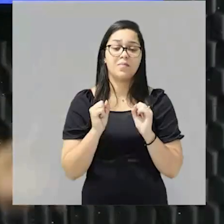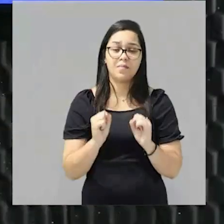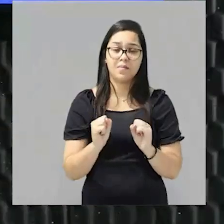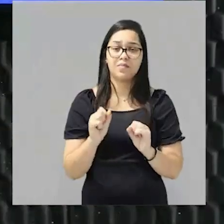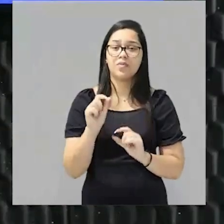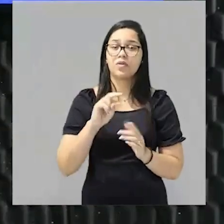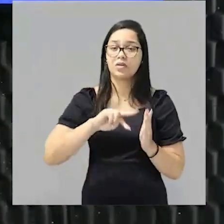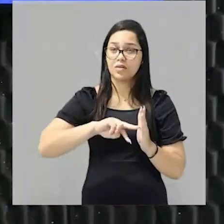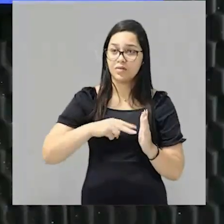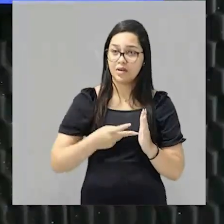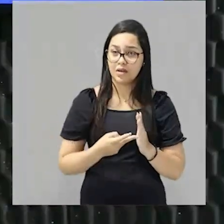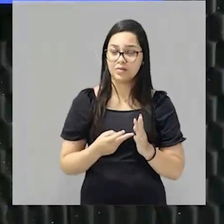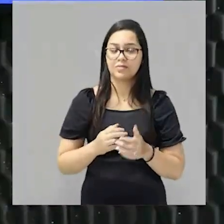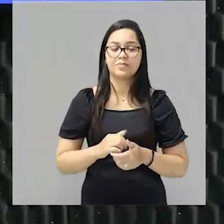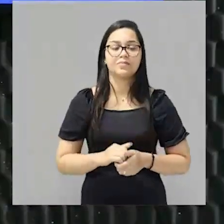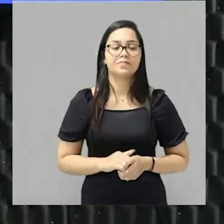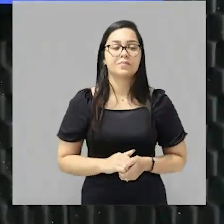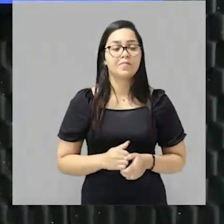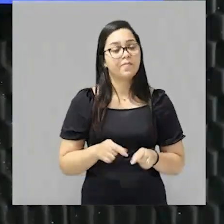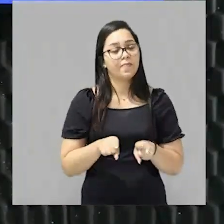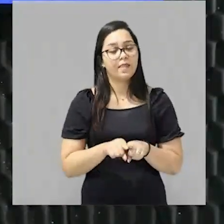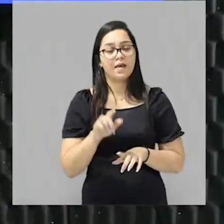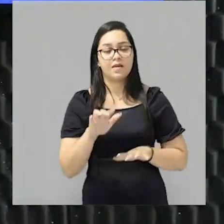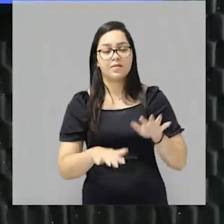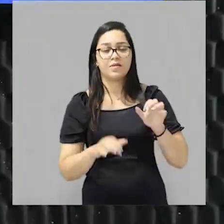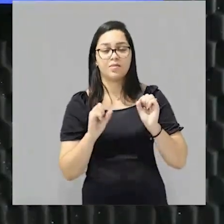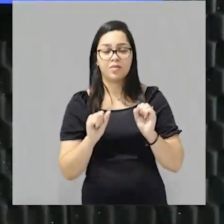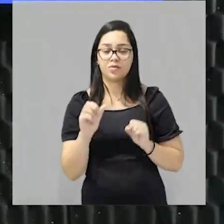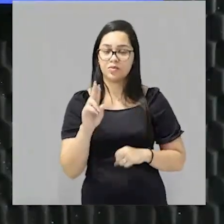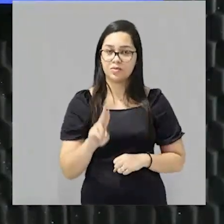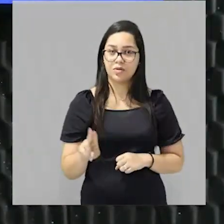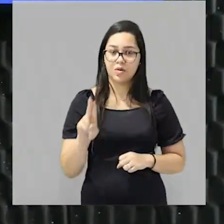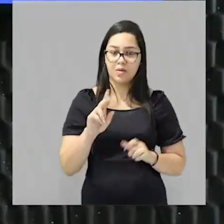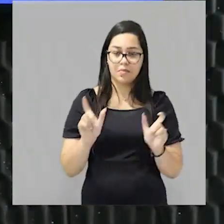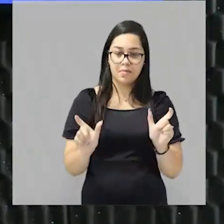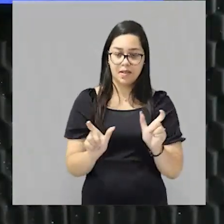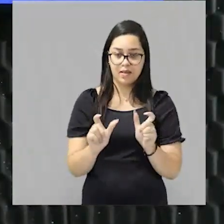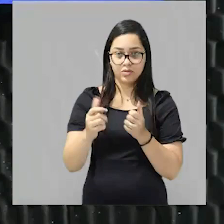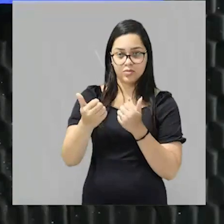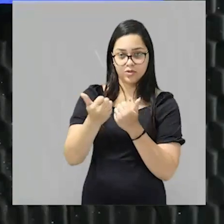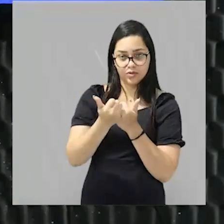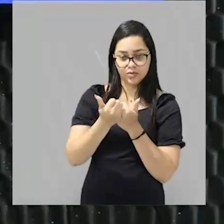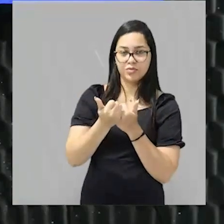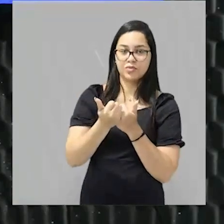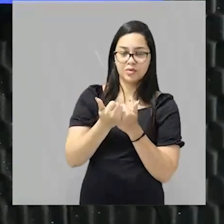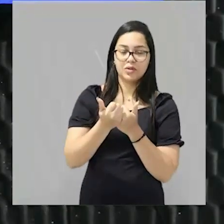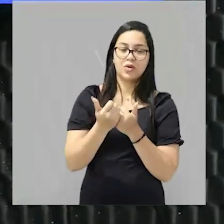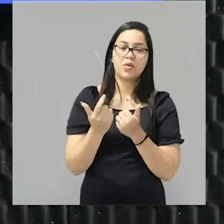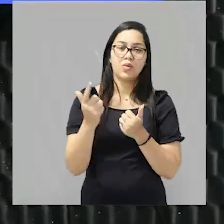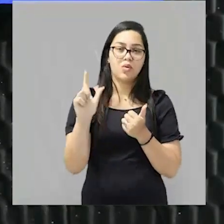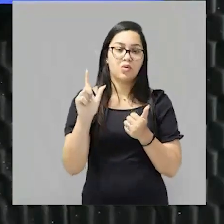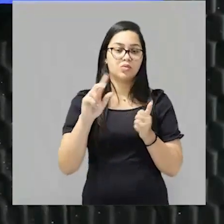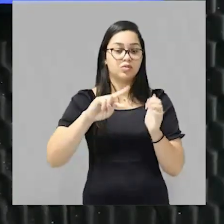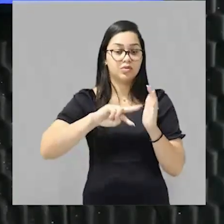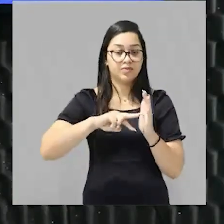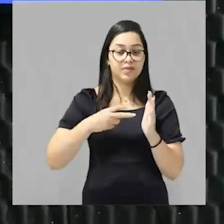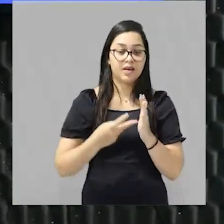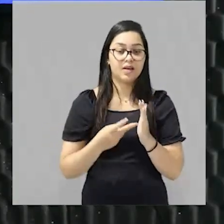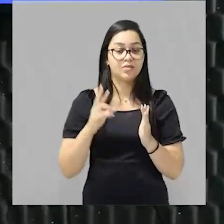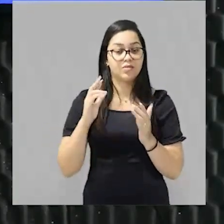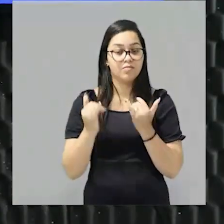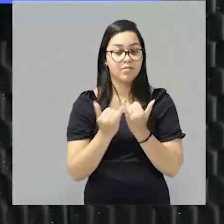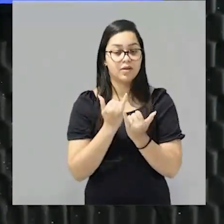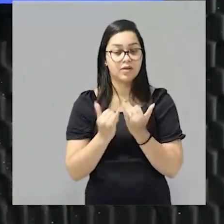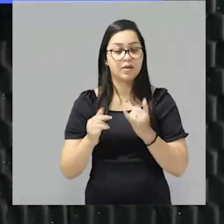preservem o sentido entre si. Às vezes eu posso usar uma palavra no lugar de outra, com um sentido semelhante, mas eu posso ter um